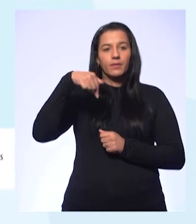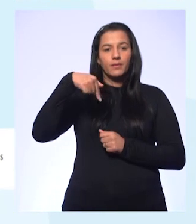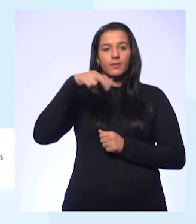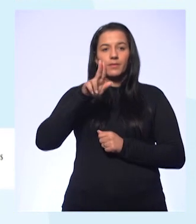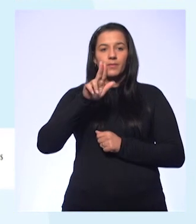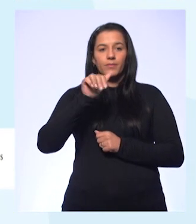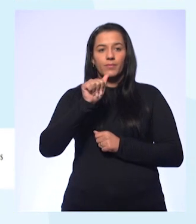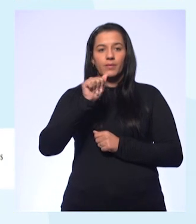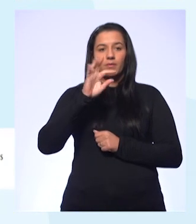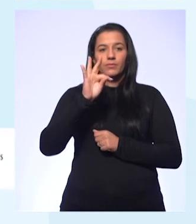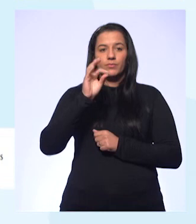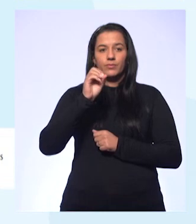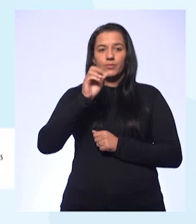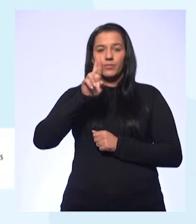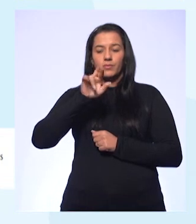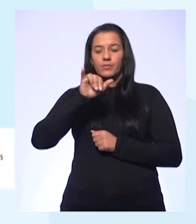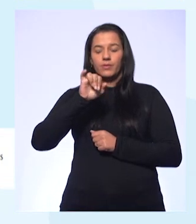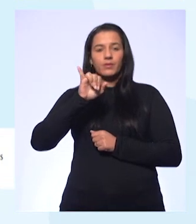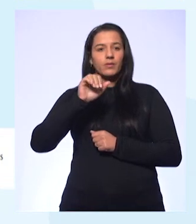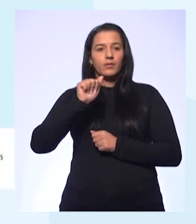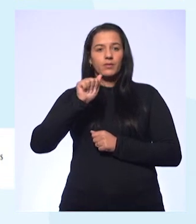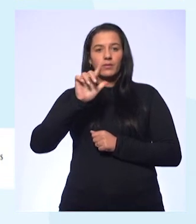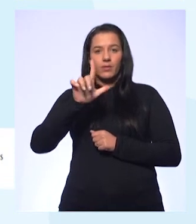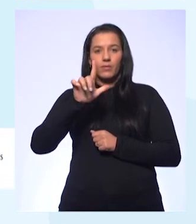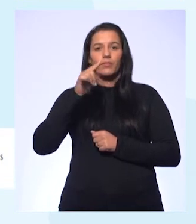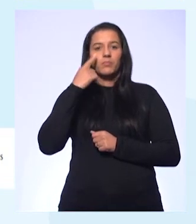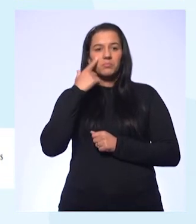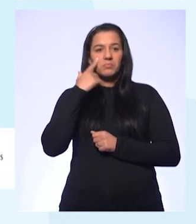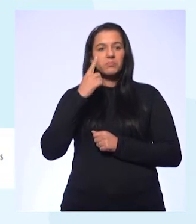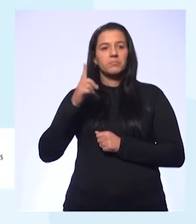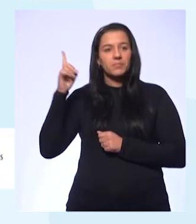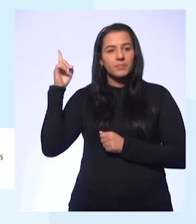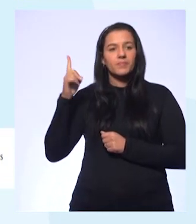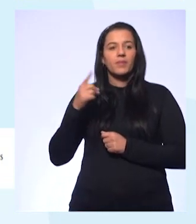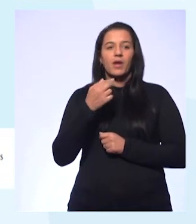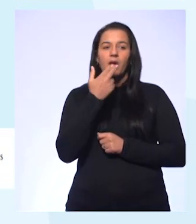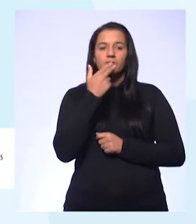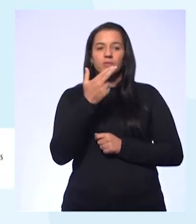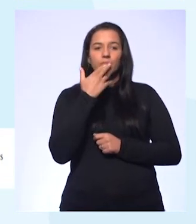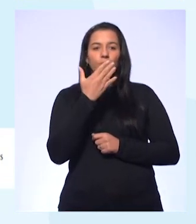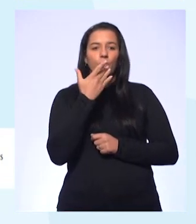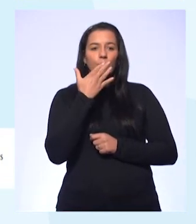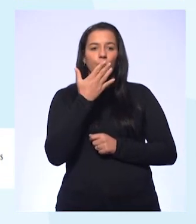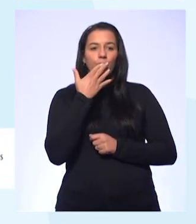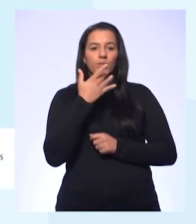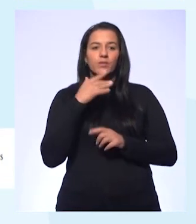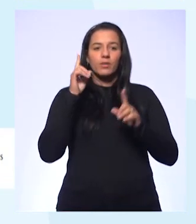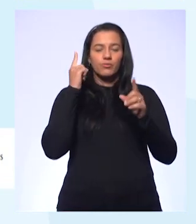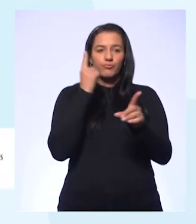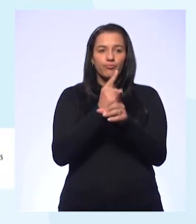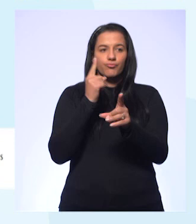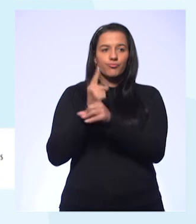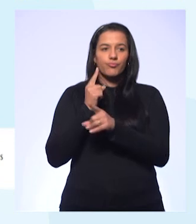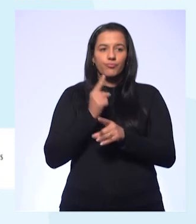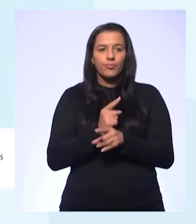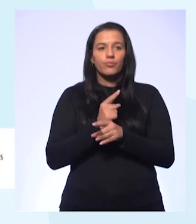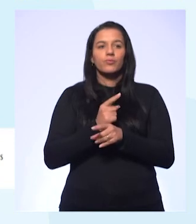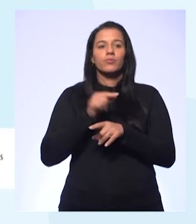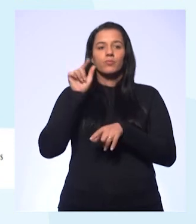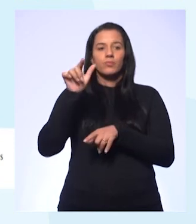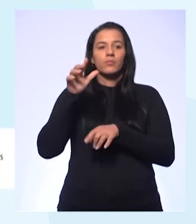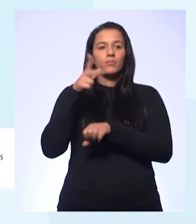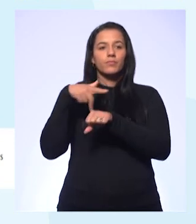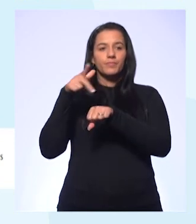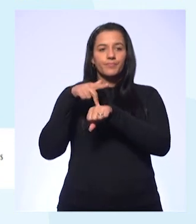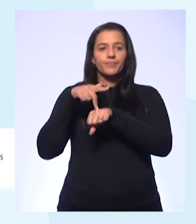Essa parte à esquerda da legenda tem as mesmas cores que a gente identifica no continente africano, né? Muitos apontaram aí